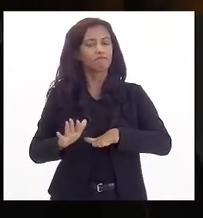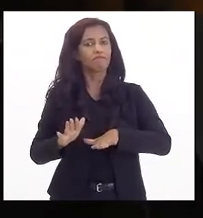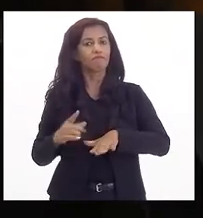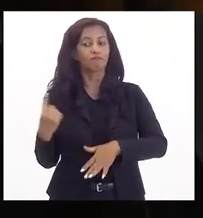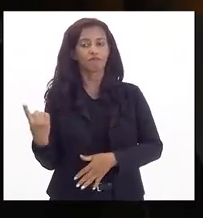fomos